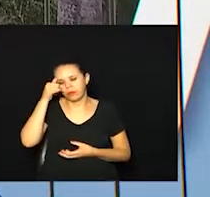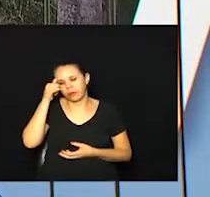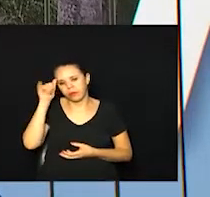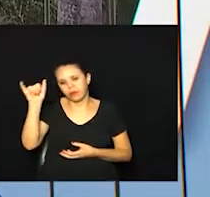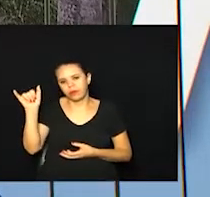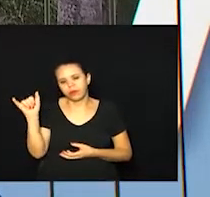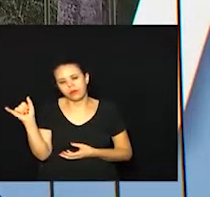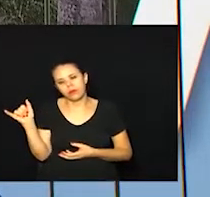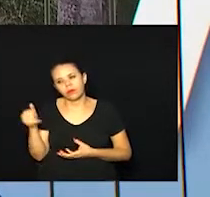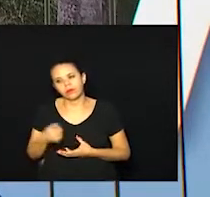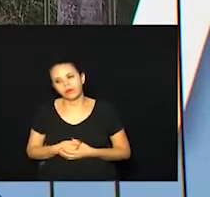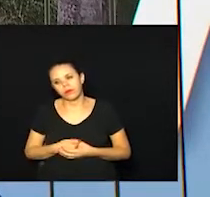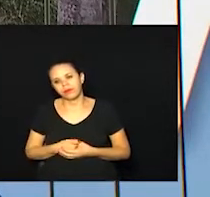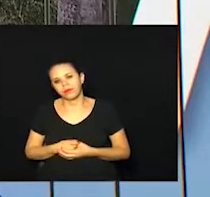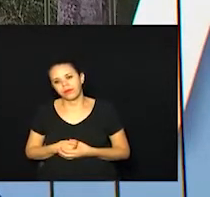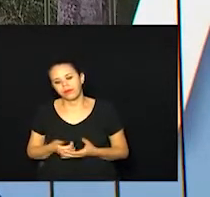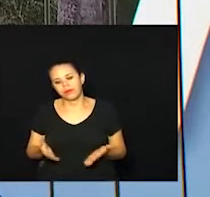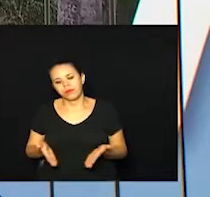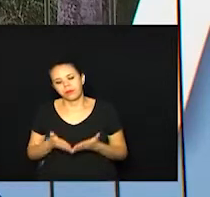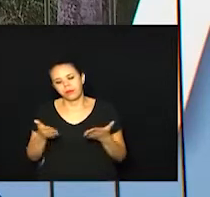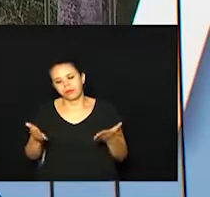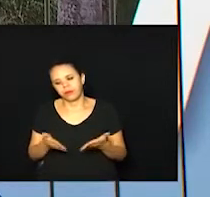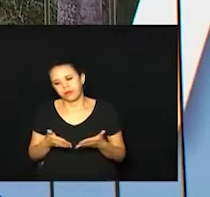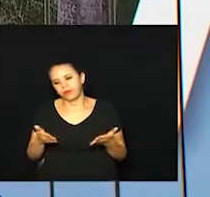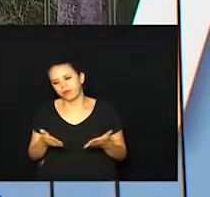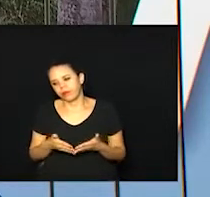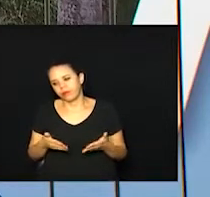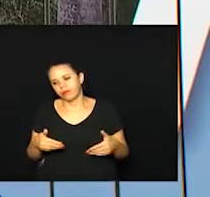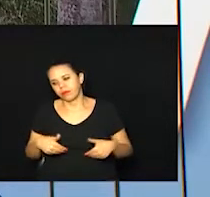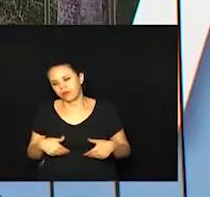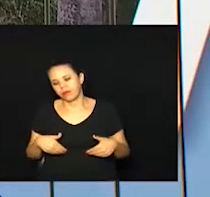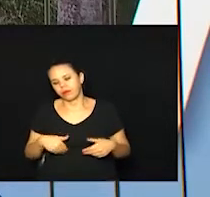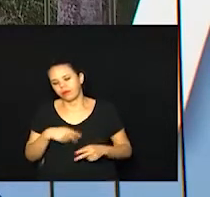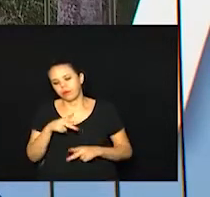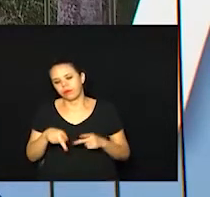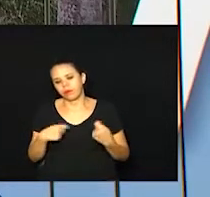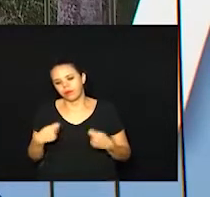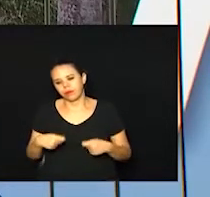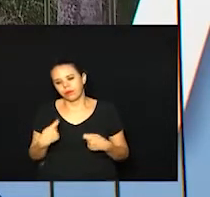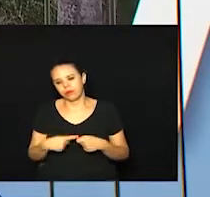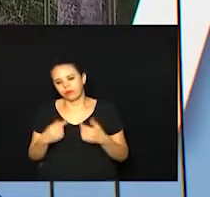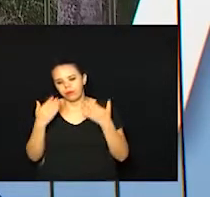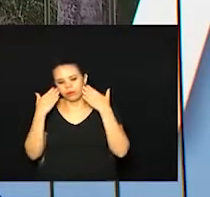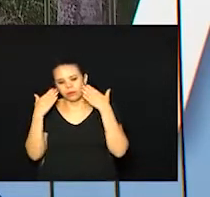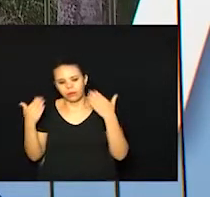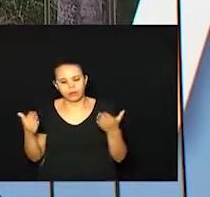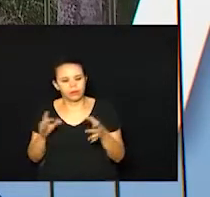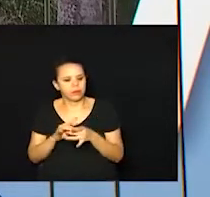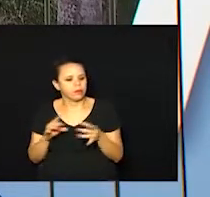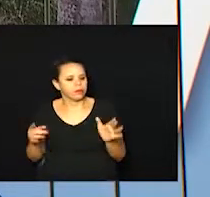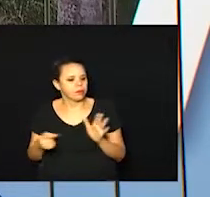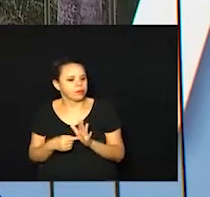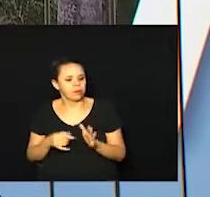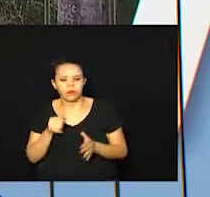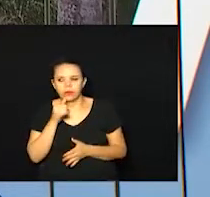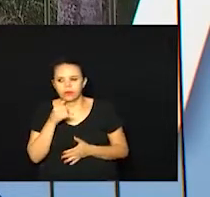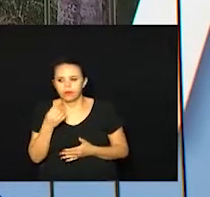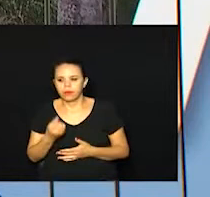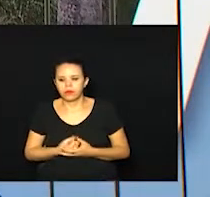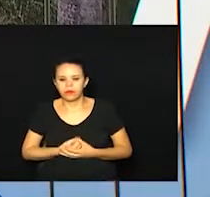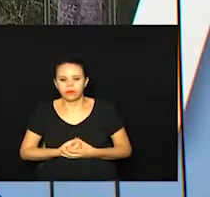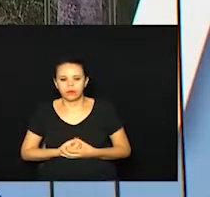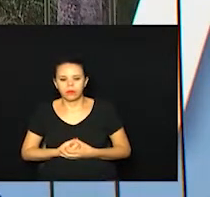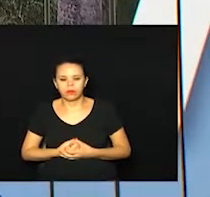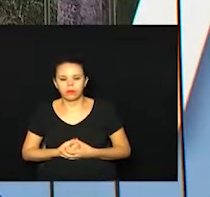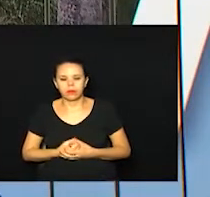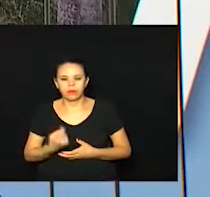a essa extrema vulnerabilidade que o município ele precisa dispor. Se nós pegarmos ali